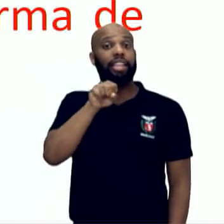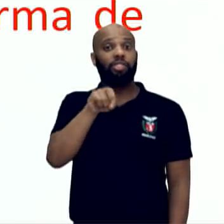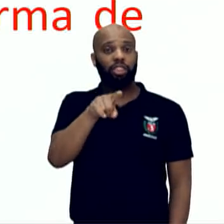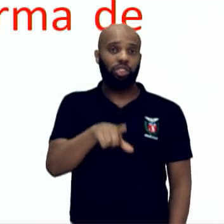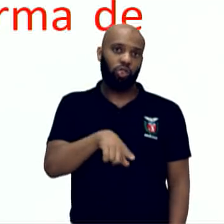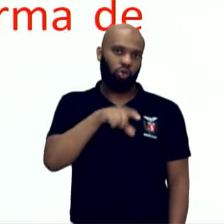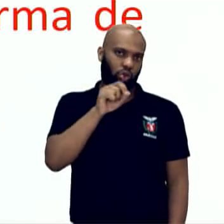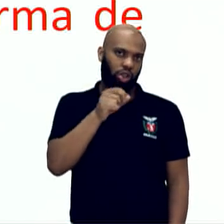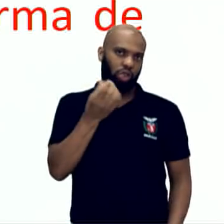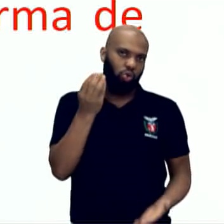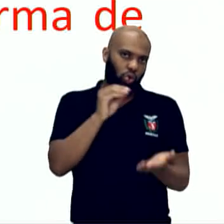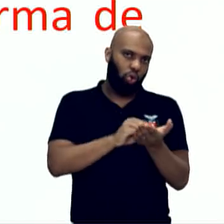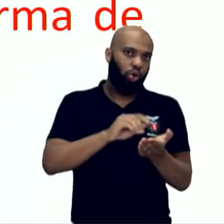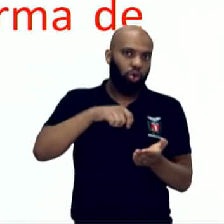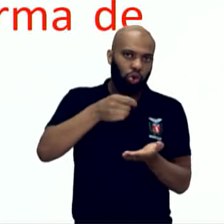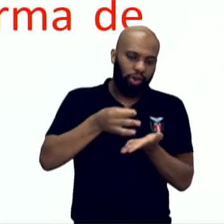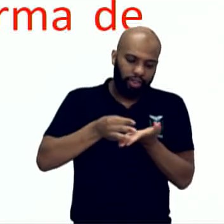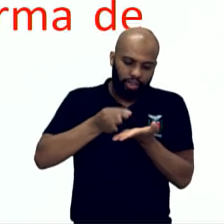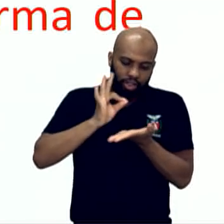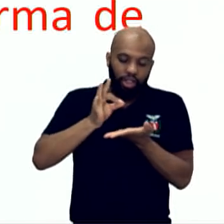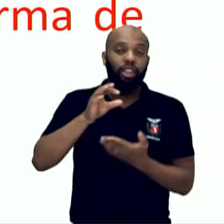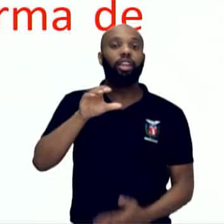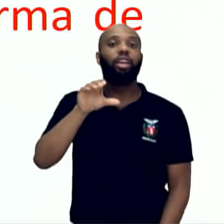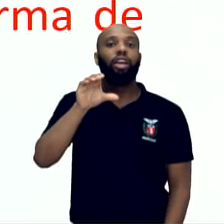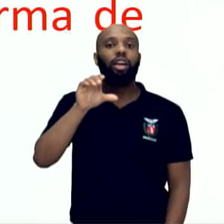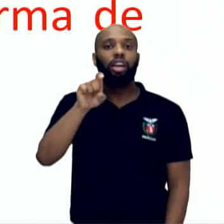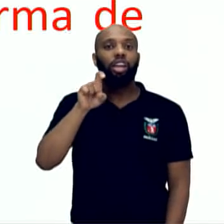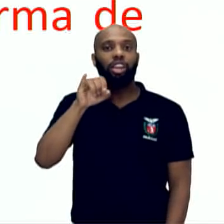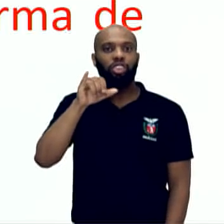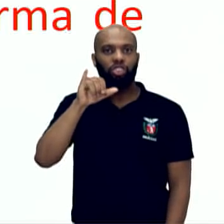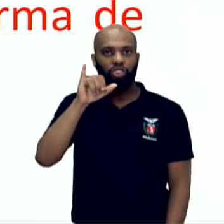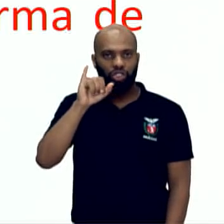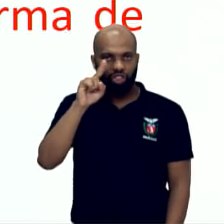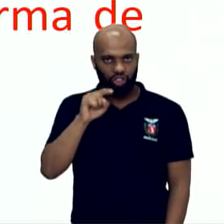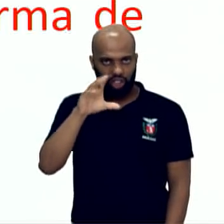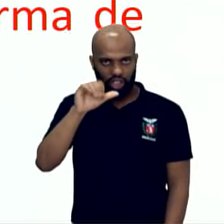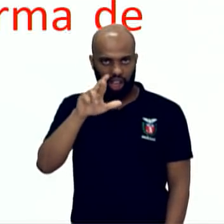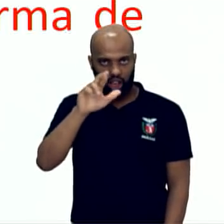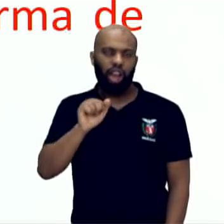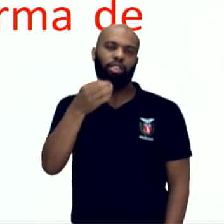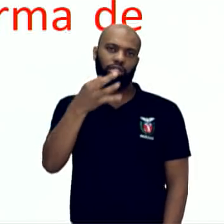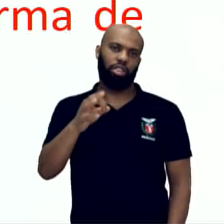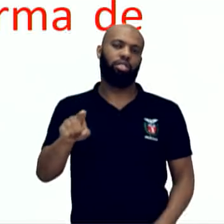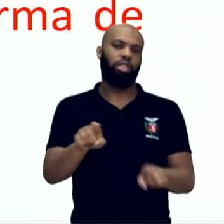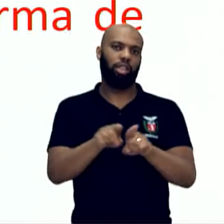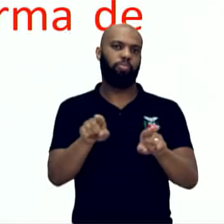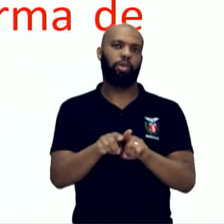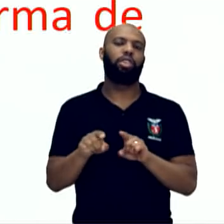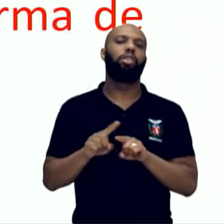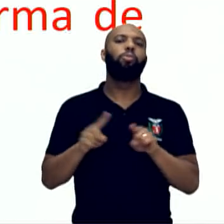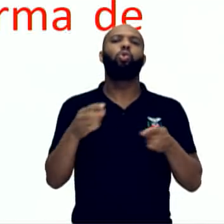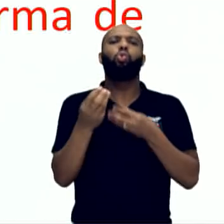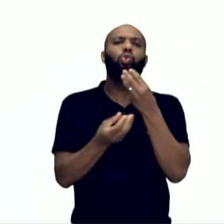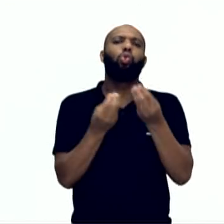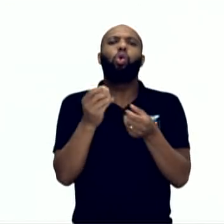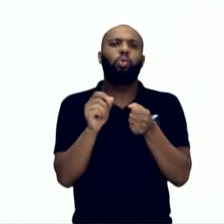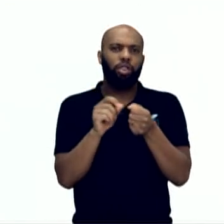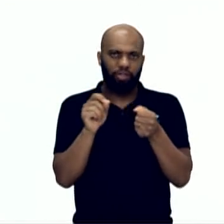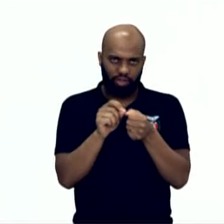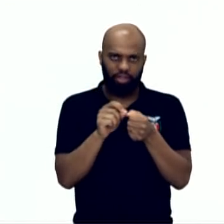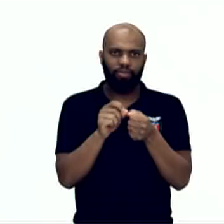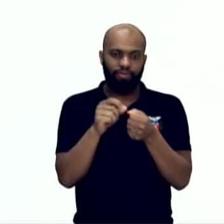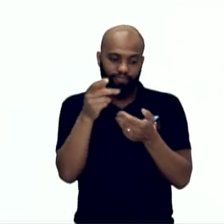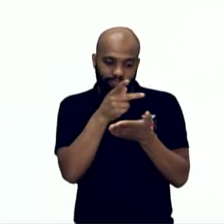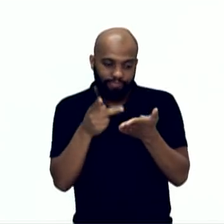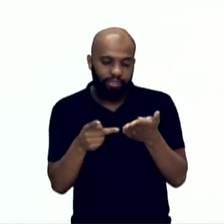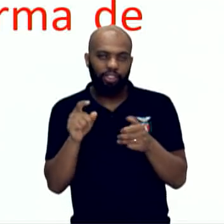uma xícara de café, também está correto, tá? E como que ele faz para construir, então, olha lá, como que ele